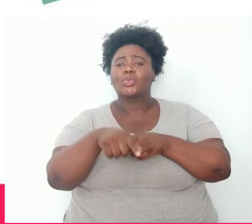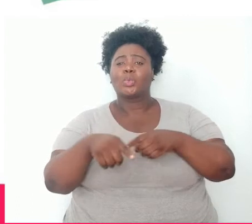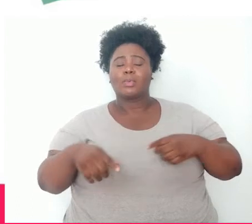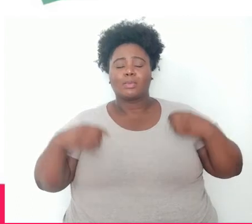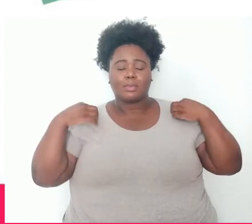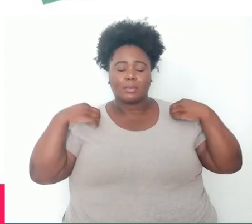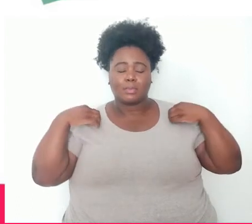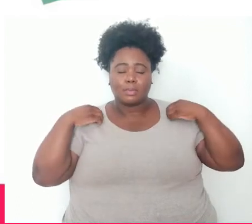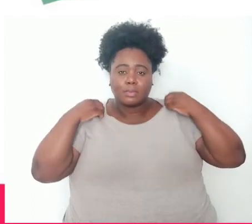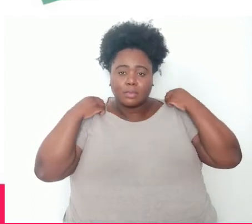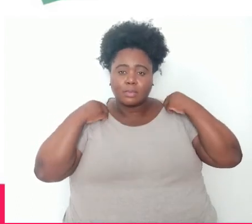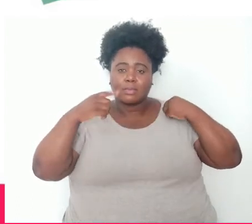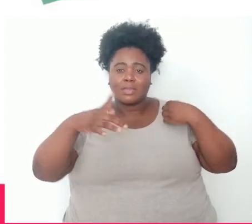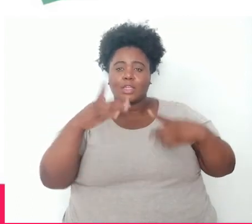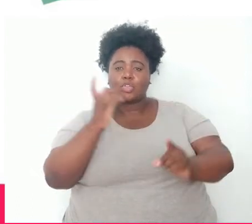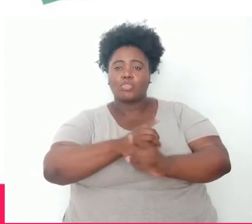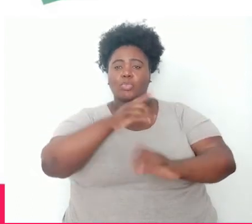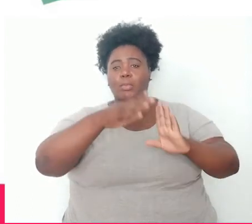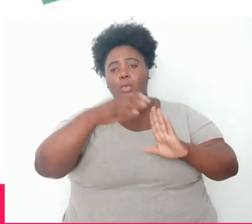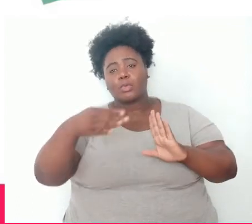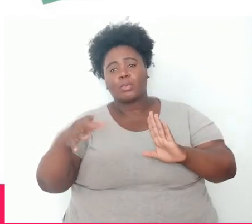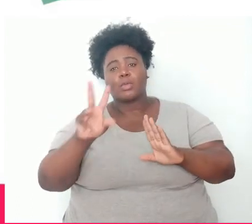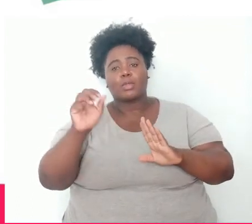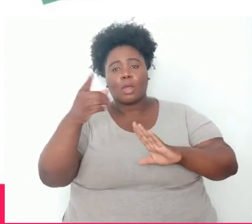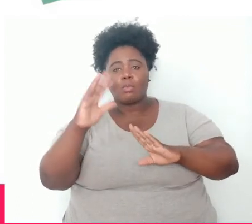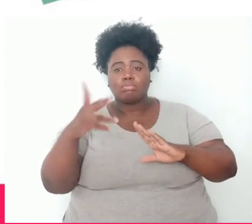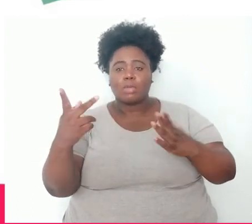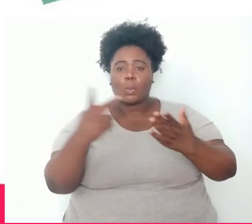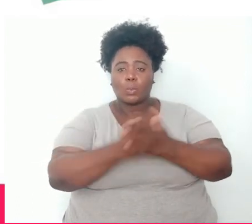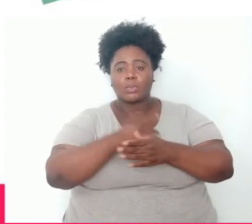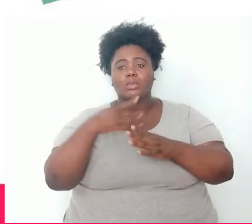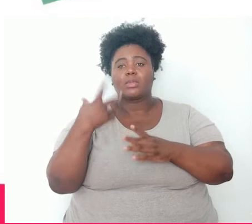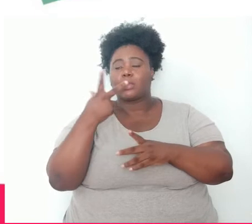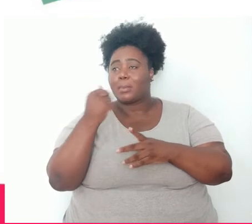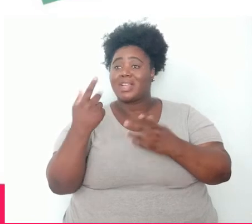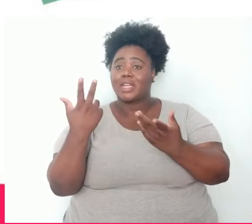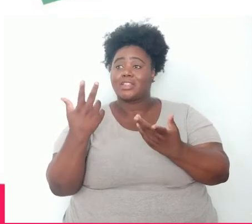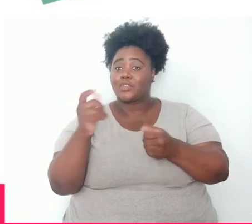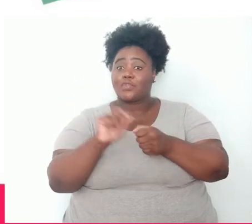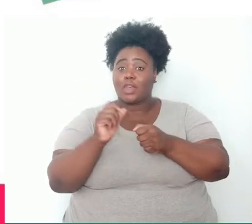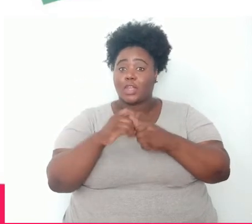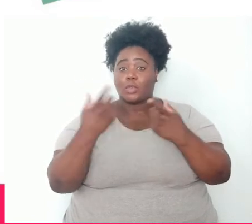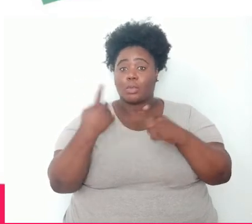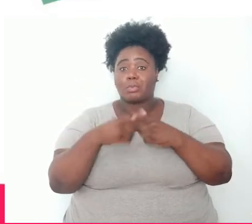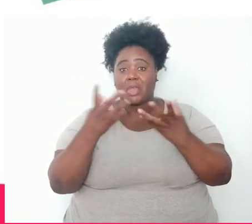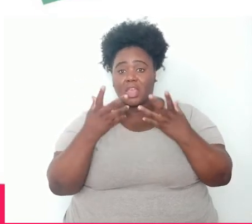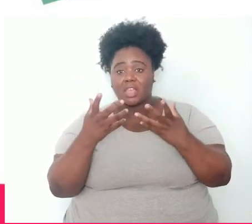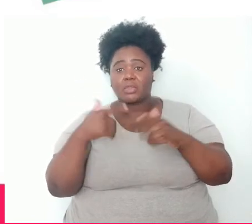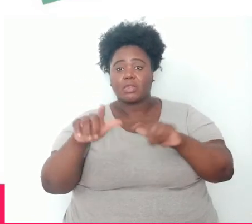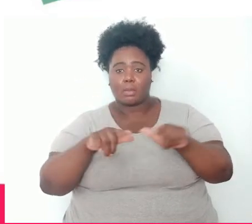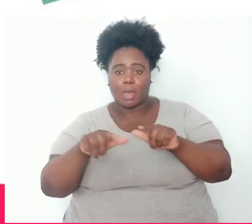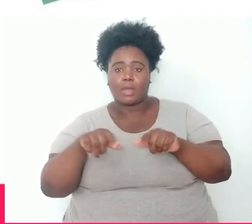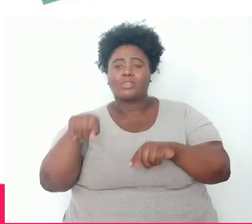no processo ou isso já veio como uma carga assim proposital para o trabalho? Você